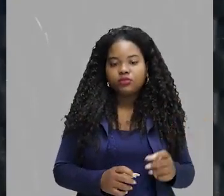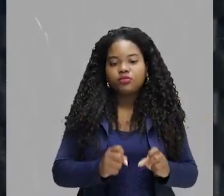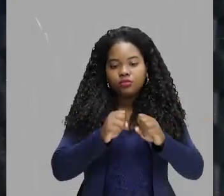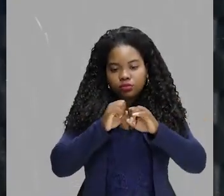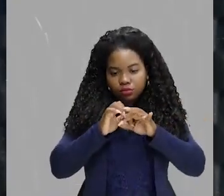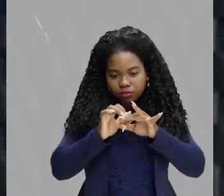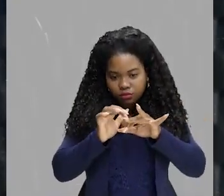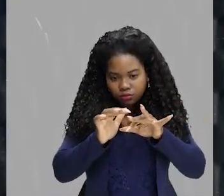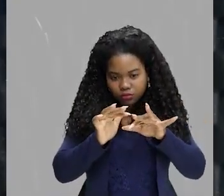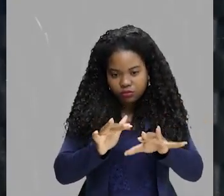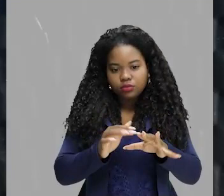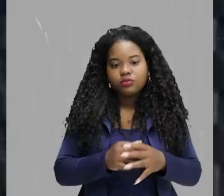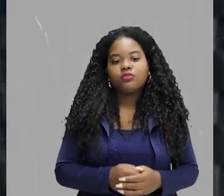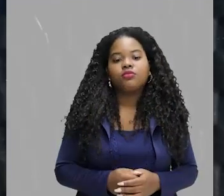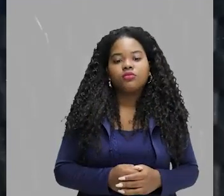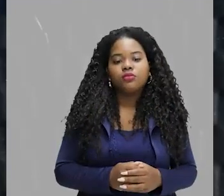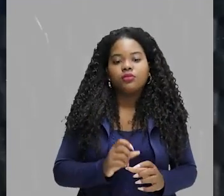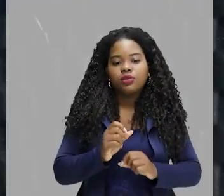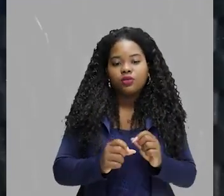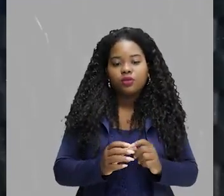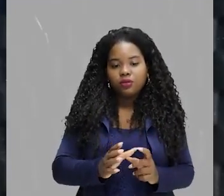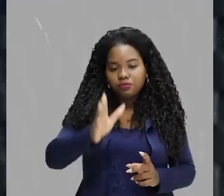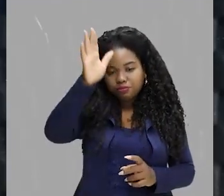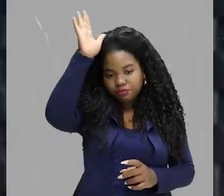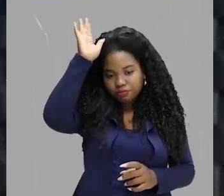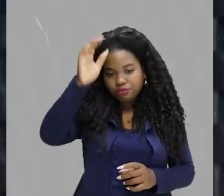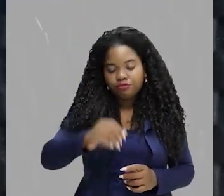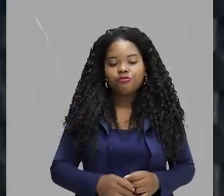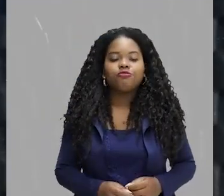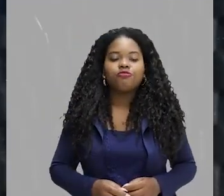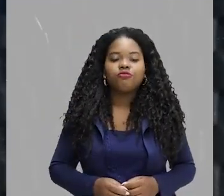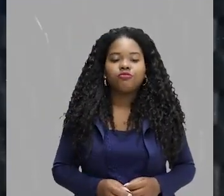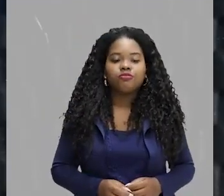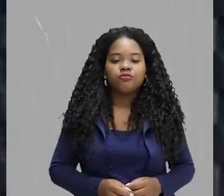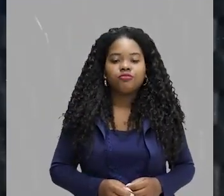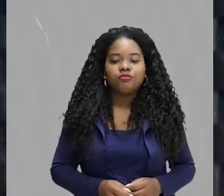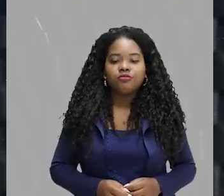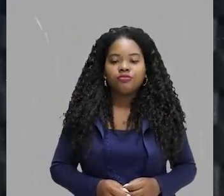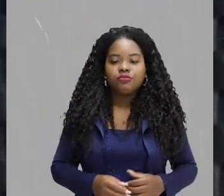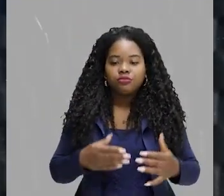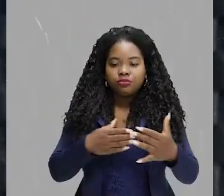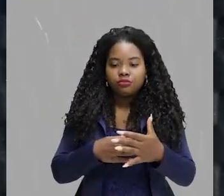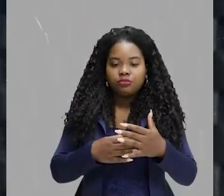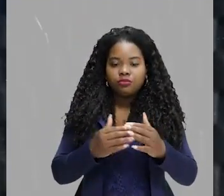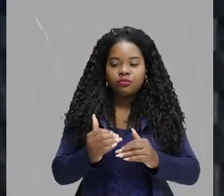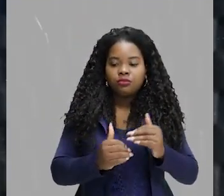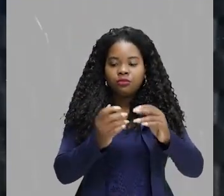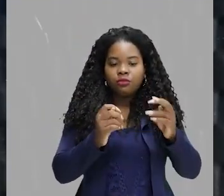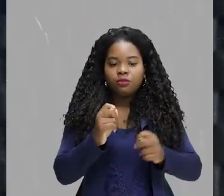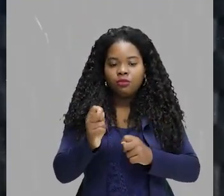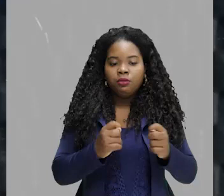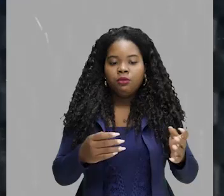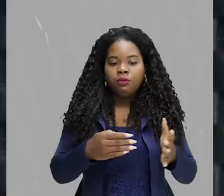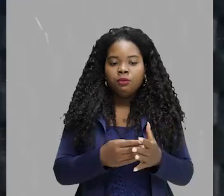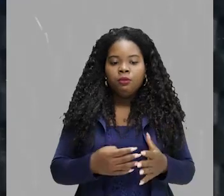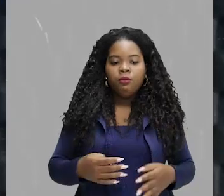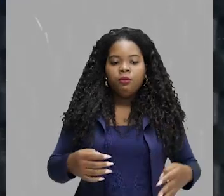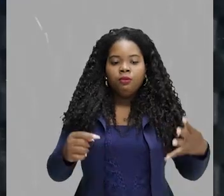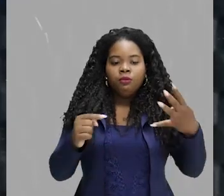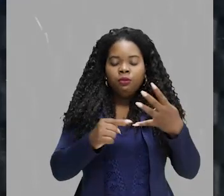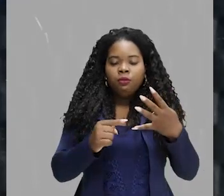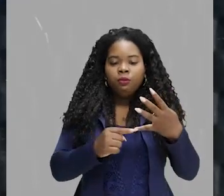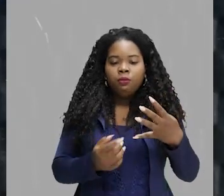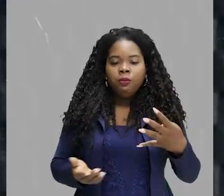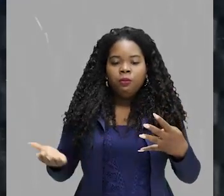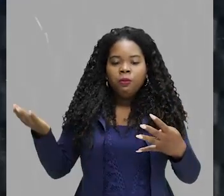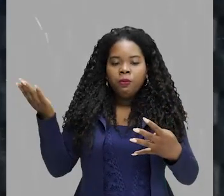divulgada, chamado Clube de Roma, lá na década de 60, e os limites do crescimento econômico. E para fechar, uma